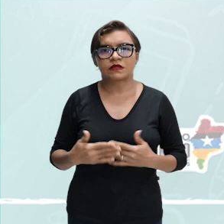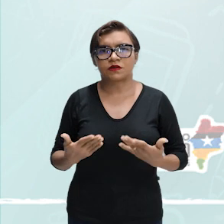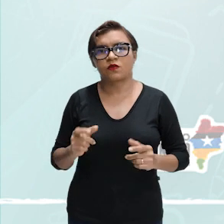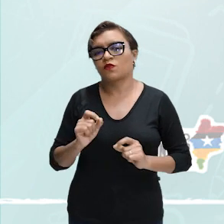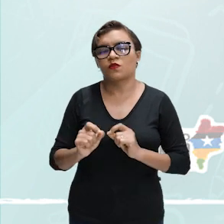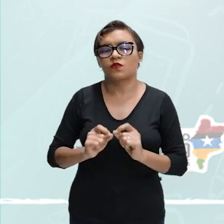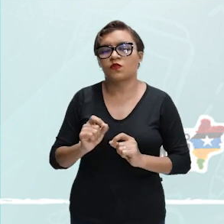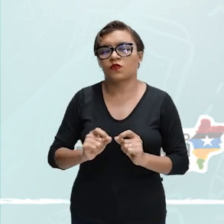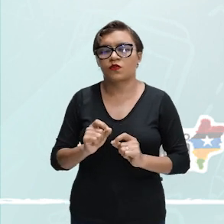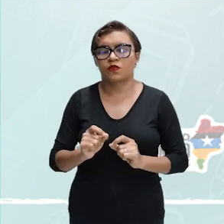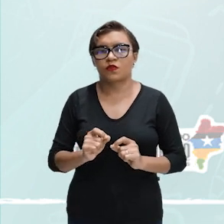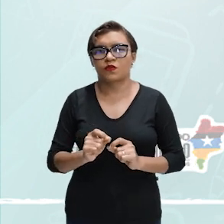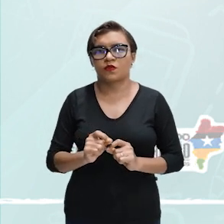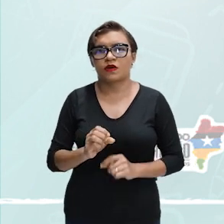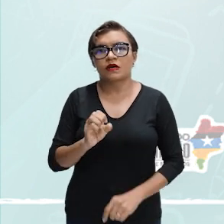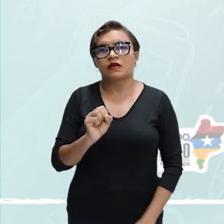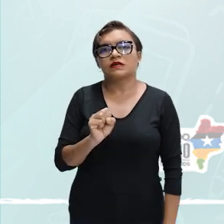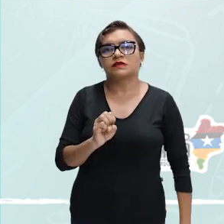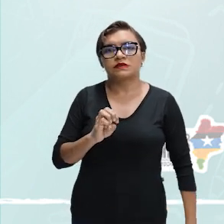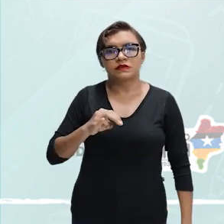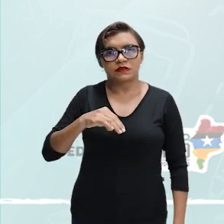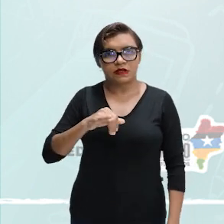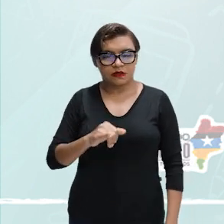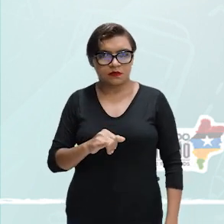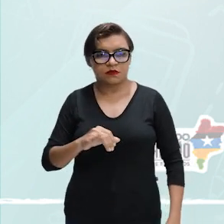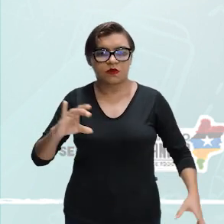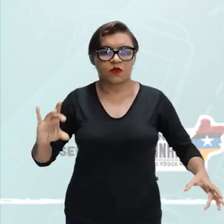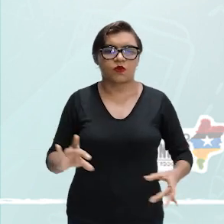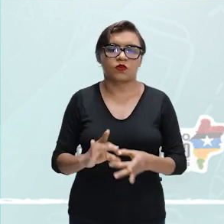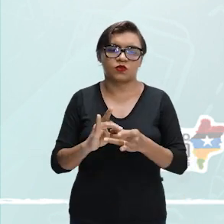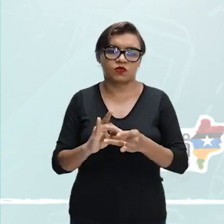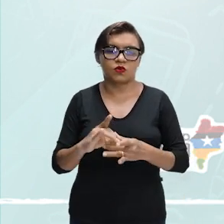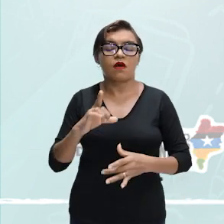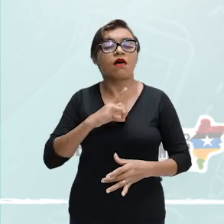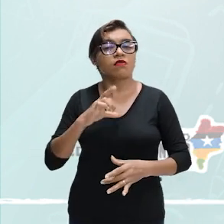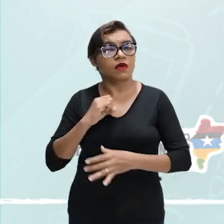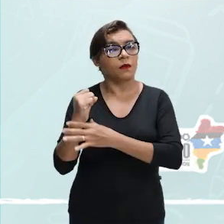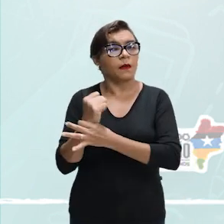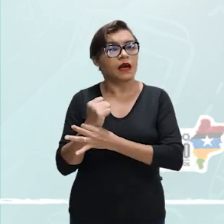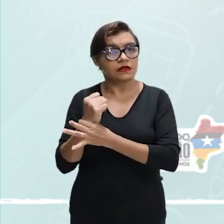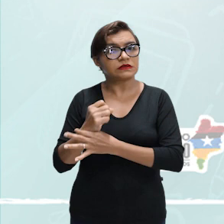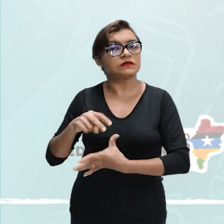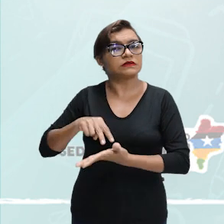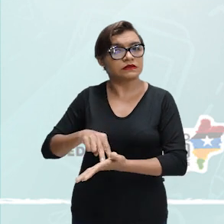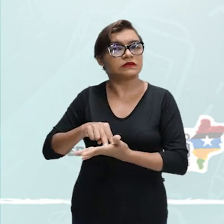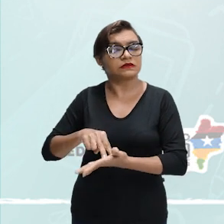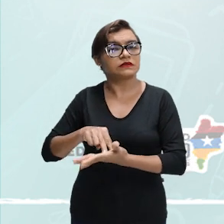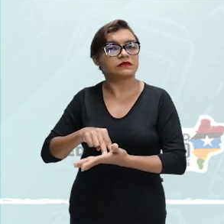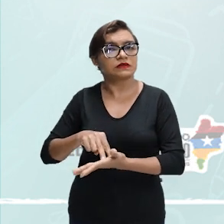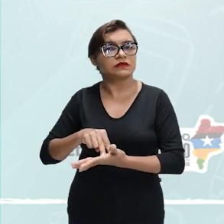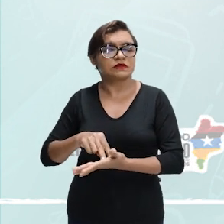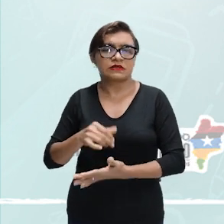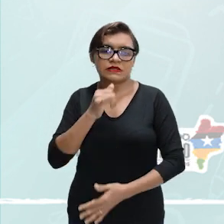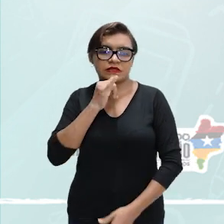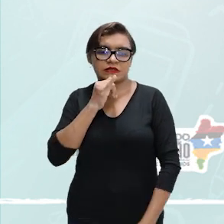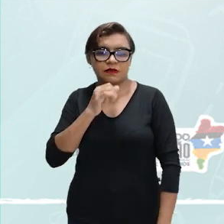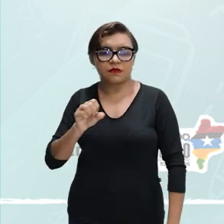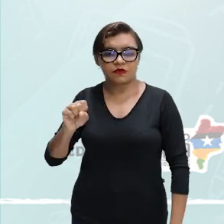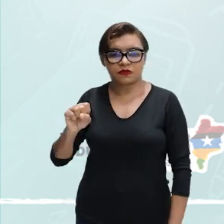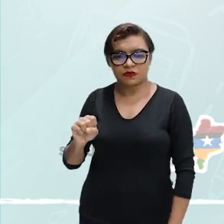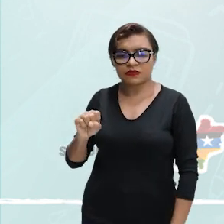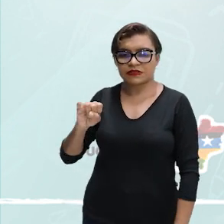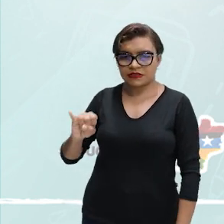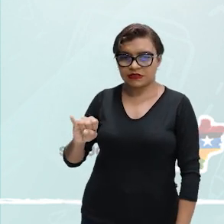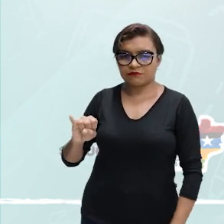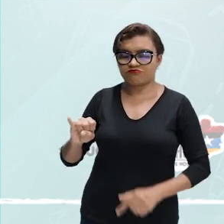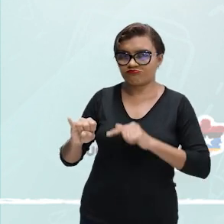então, para ser semicondutor, vai ter que ele tem uma resistência típica. Não é? Se nós pegarmos ali o silício e o germânio, que são o